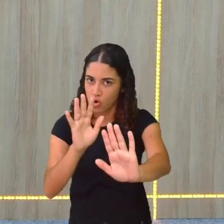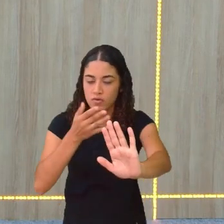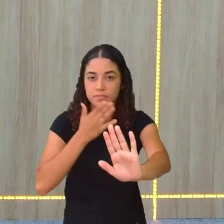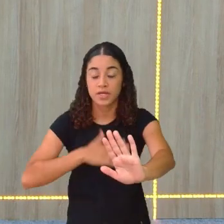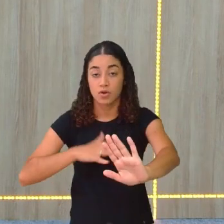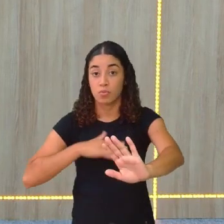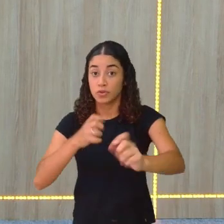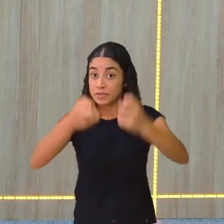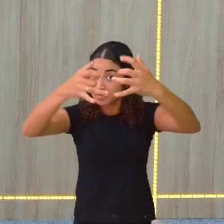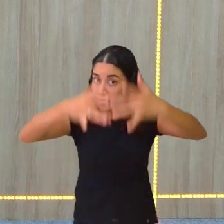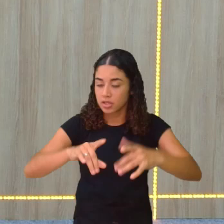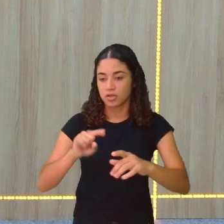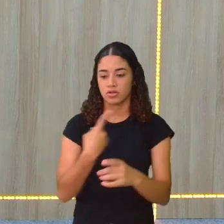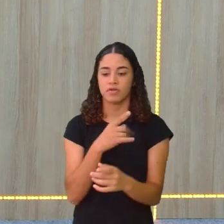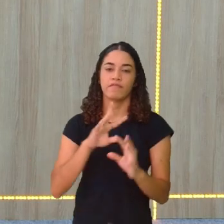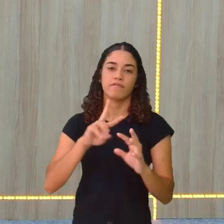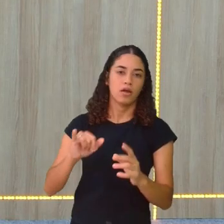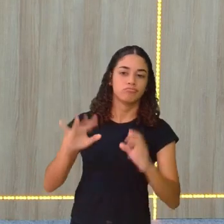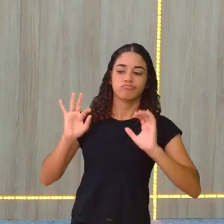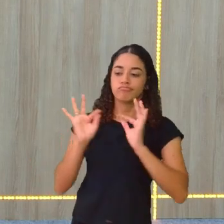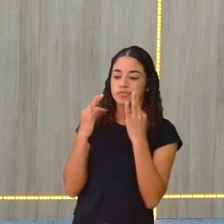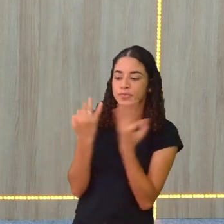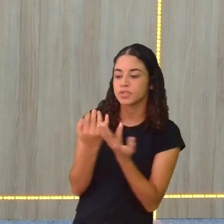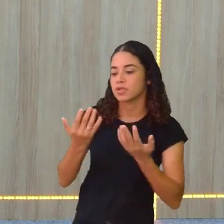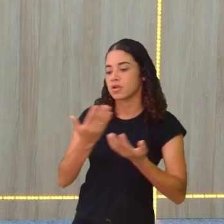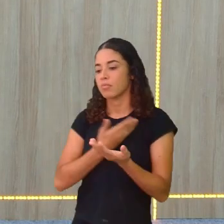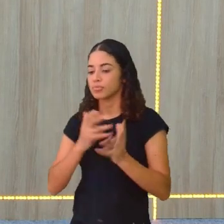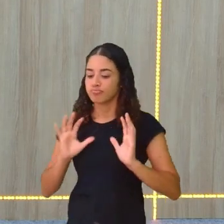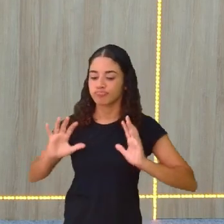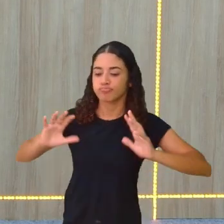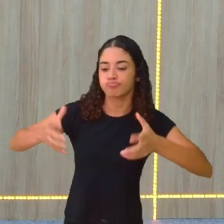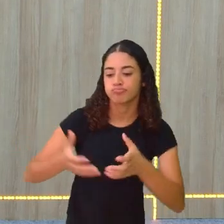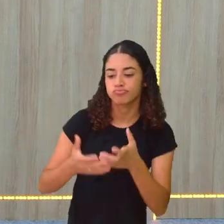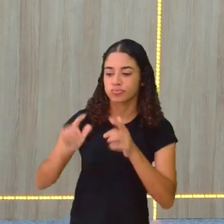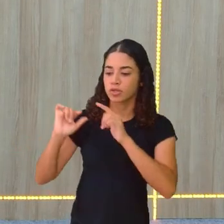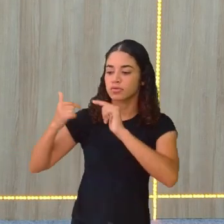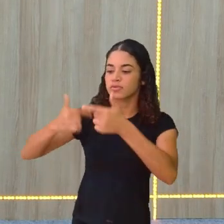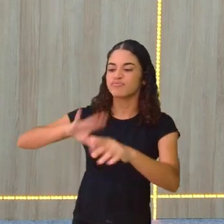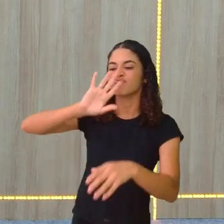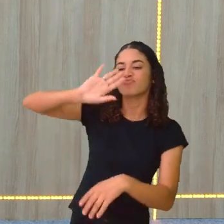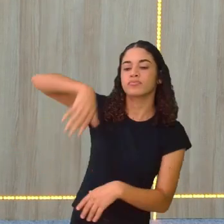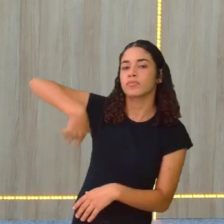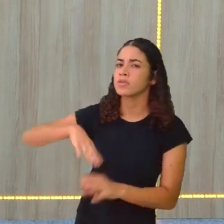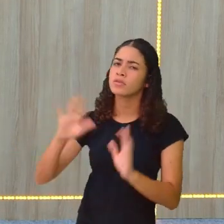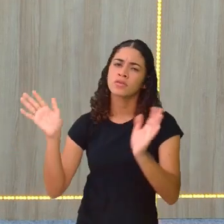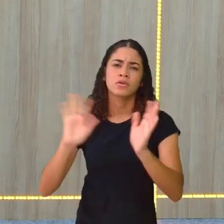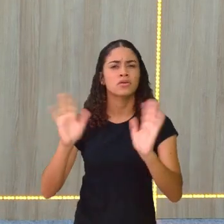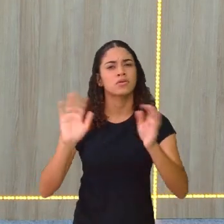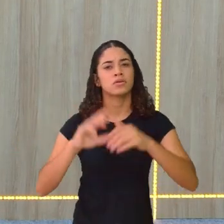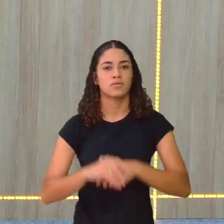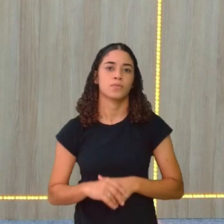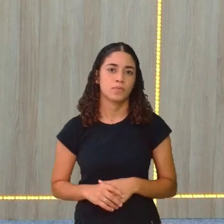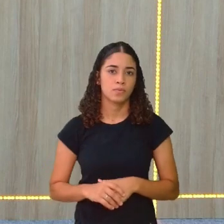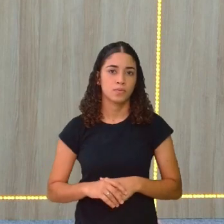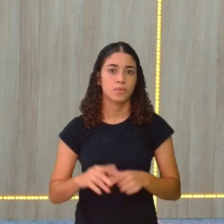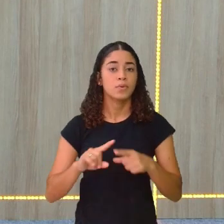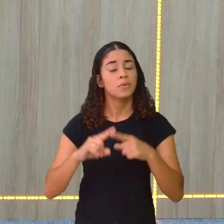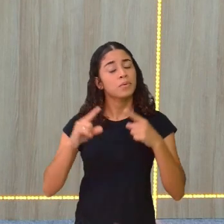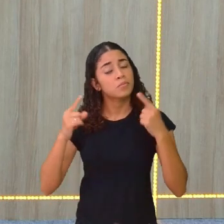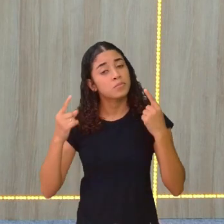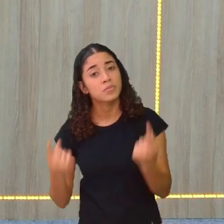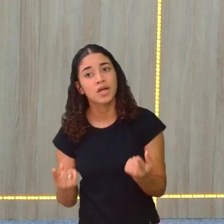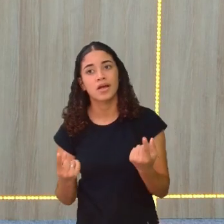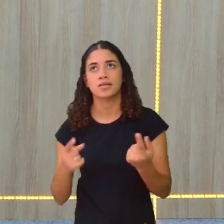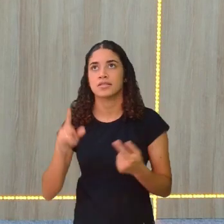com os nossos amigos, amigas, deixar de realizar nossa tradicional ceia, né? Da melhor forma que a gente puder, mas